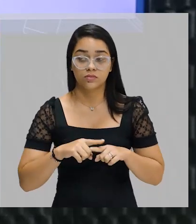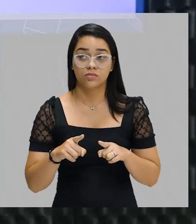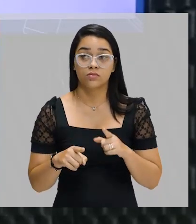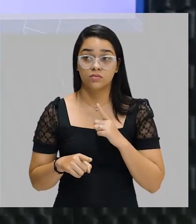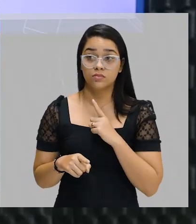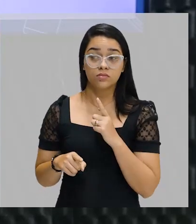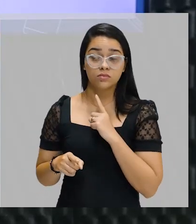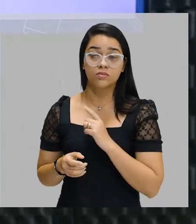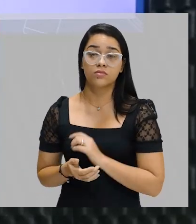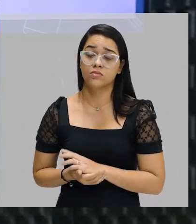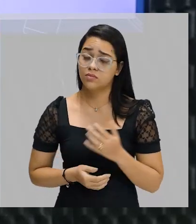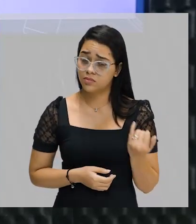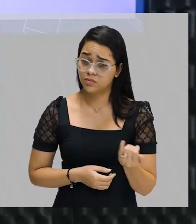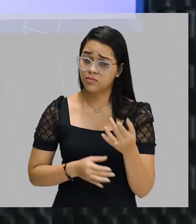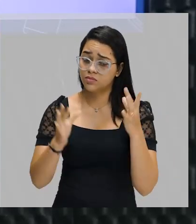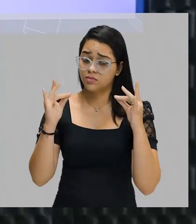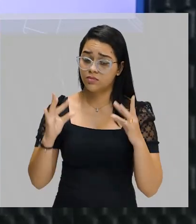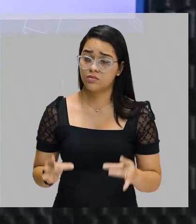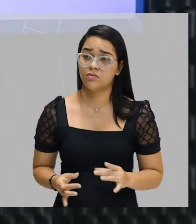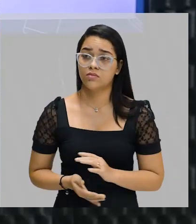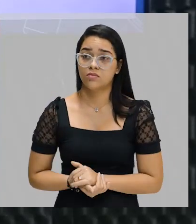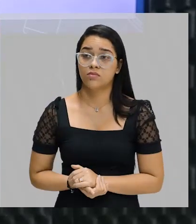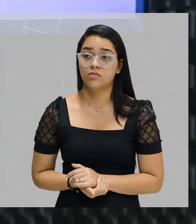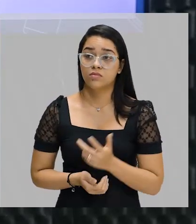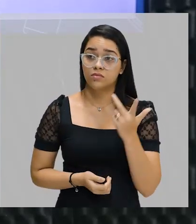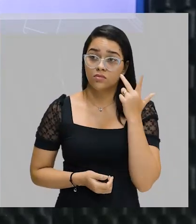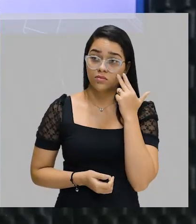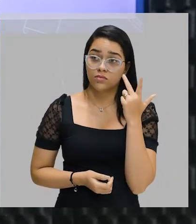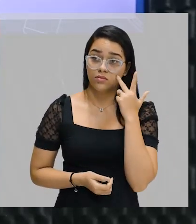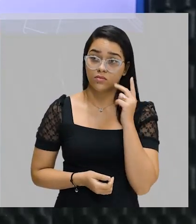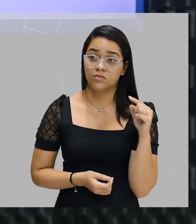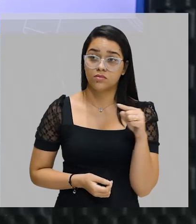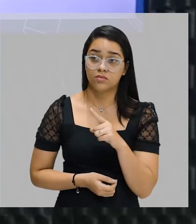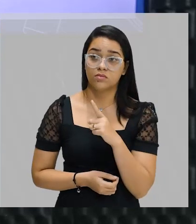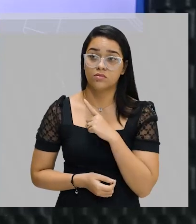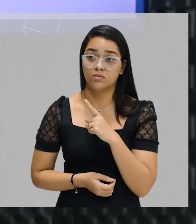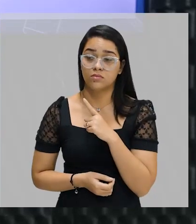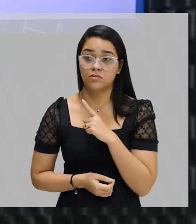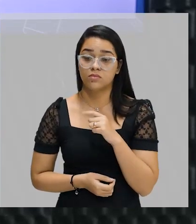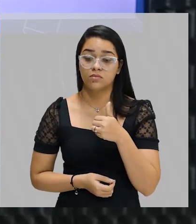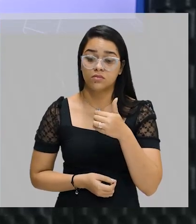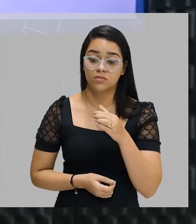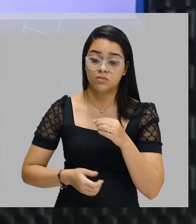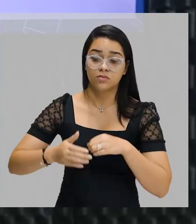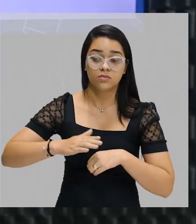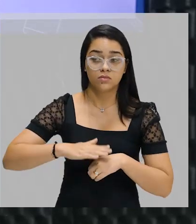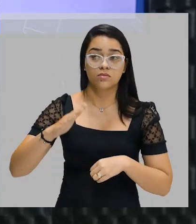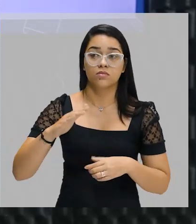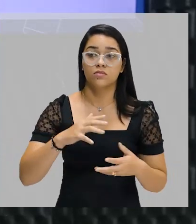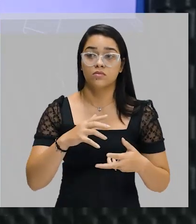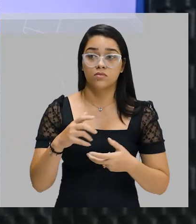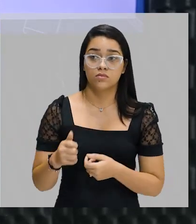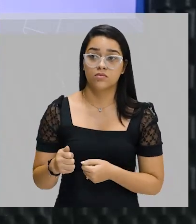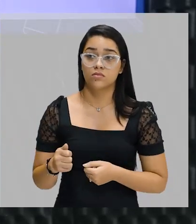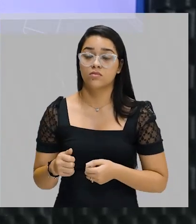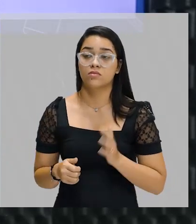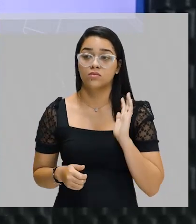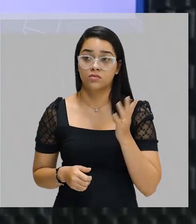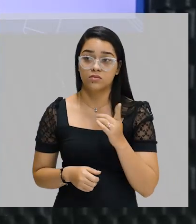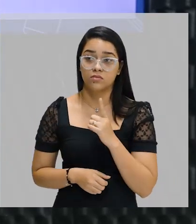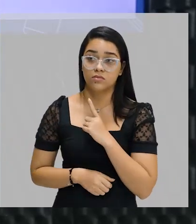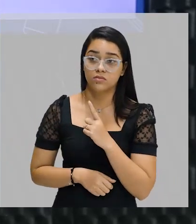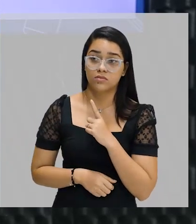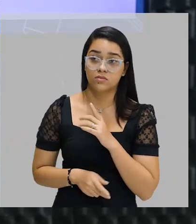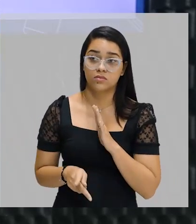faço um adendo. A nossa posição normal está ali entre as 10 maiores economias do mundo. O Brasil já esteve